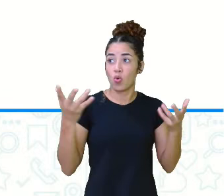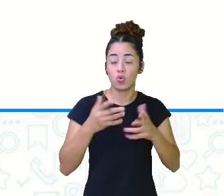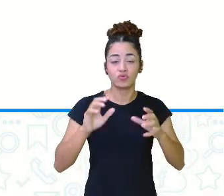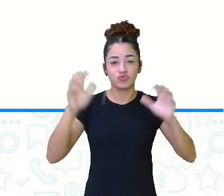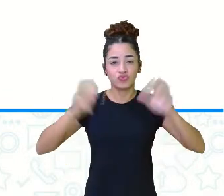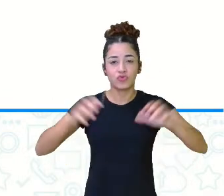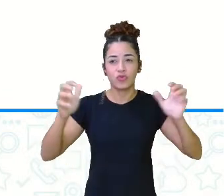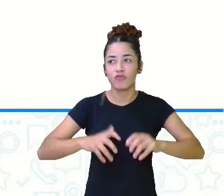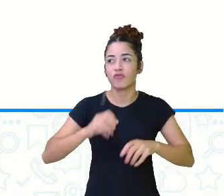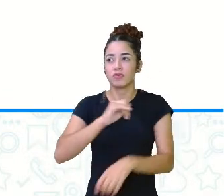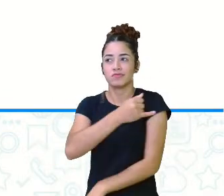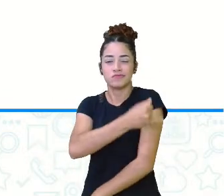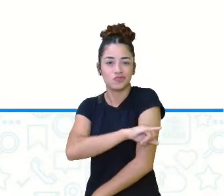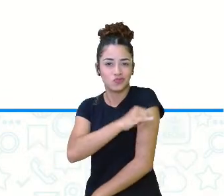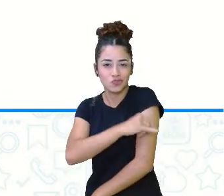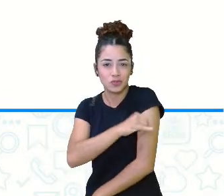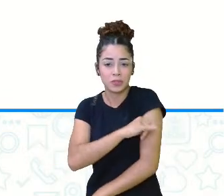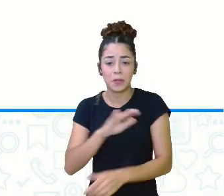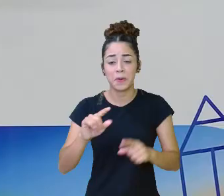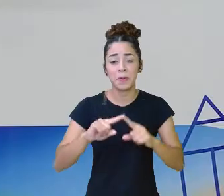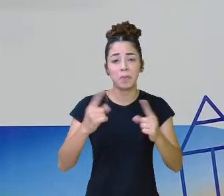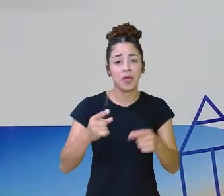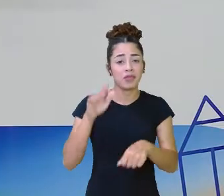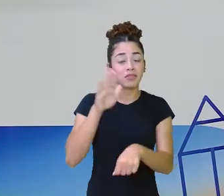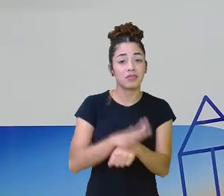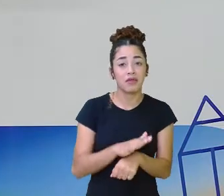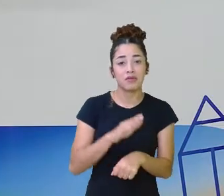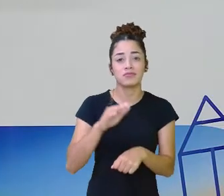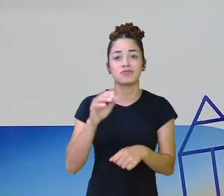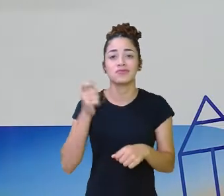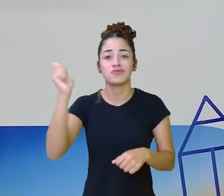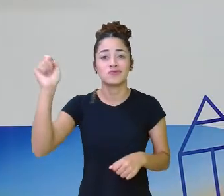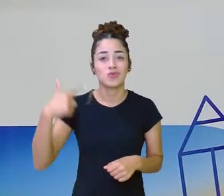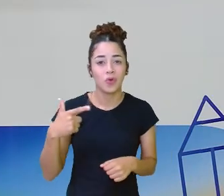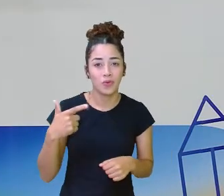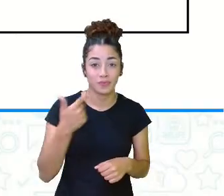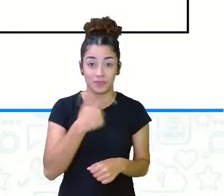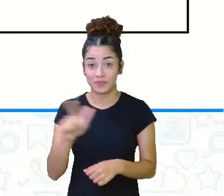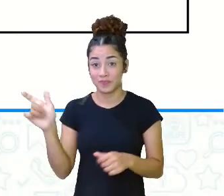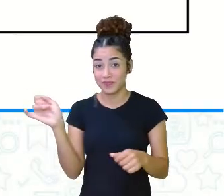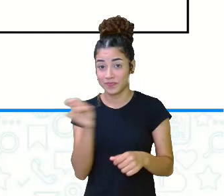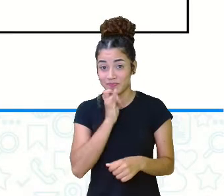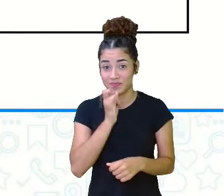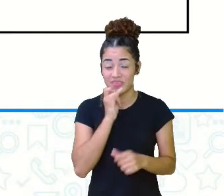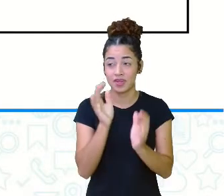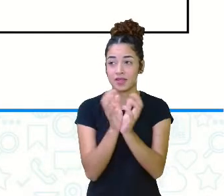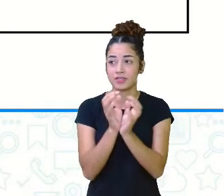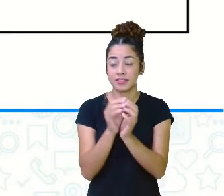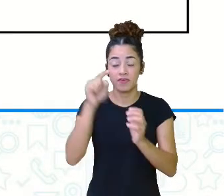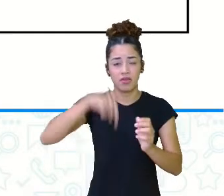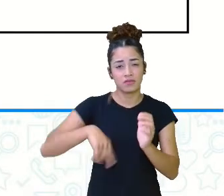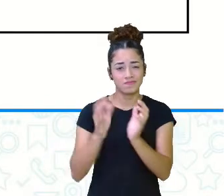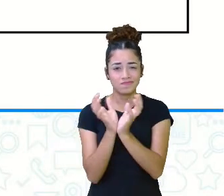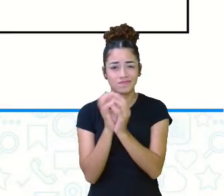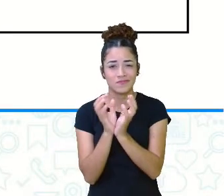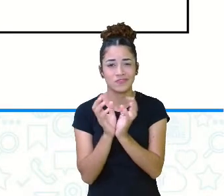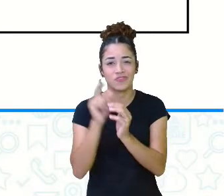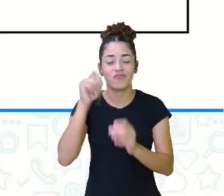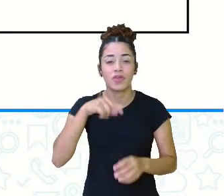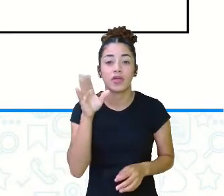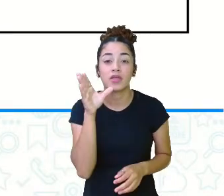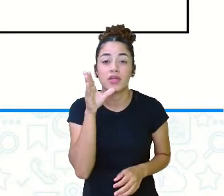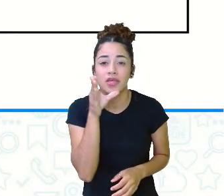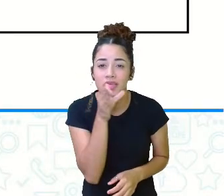tarde fez sol. E outro exemplo que eu trouxe aqui de Recife, ó. O clima de Recife é quente